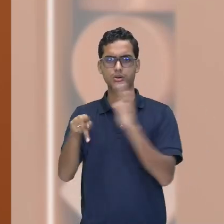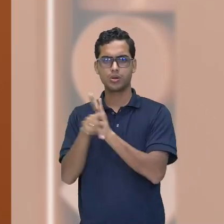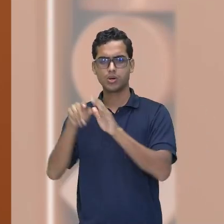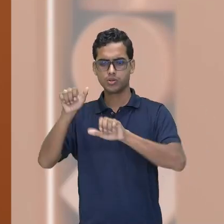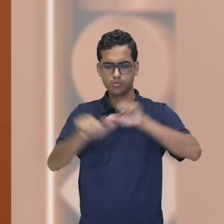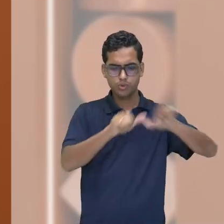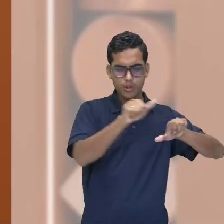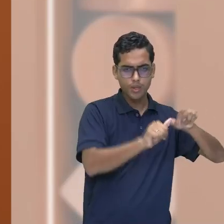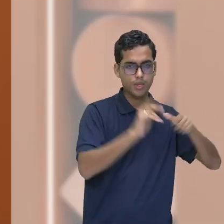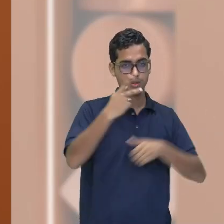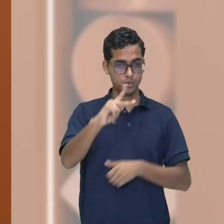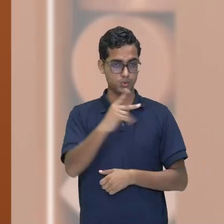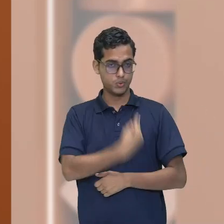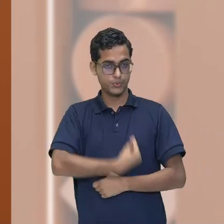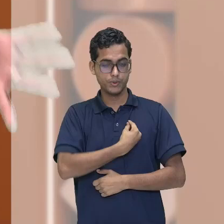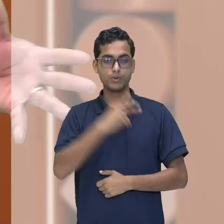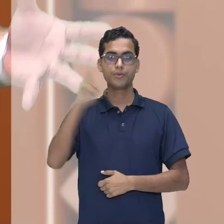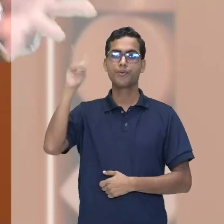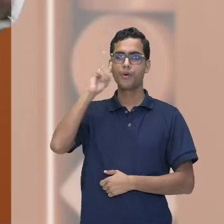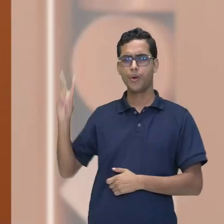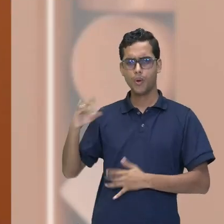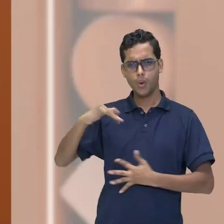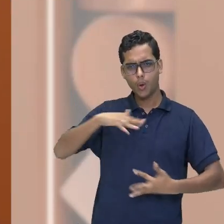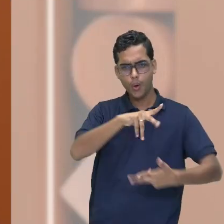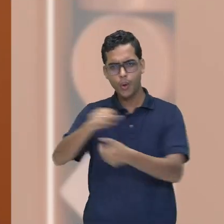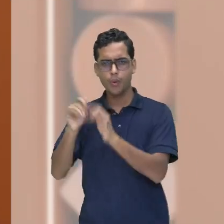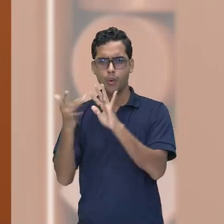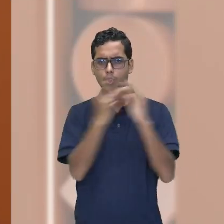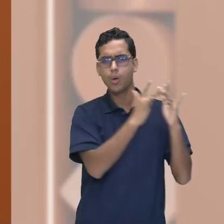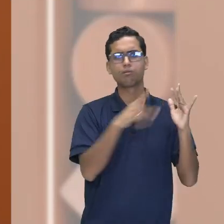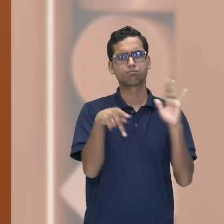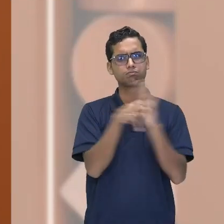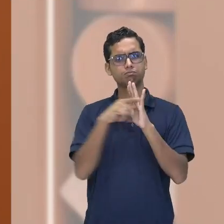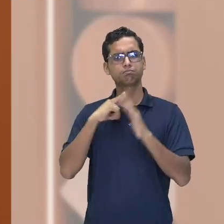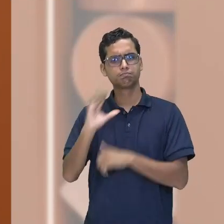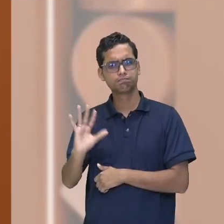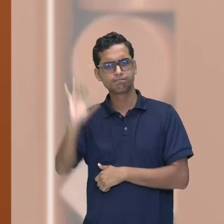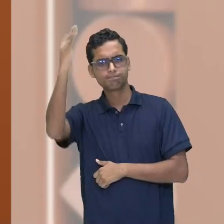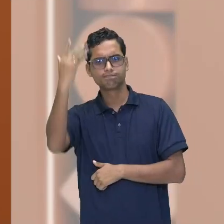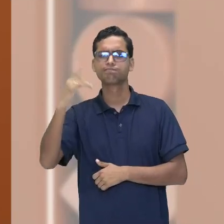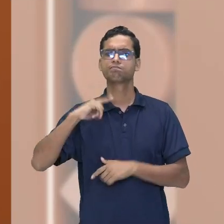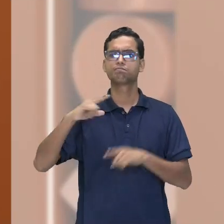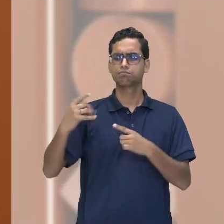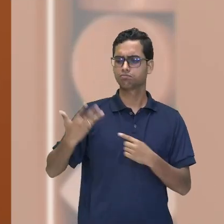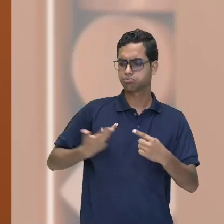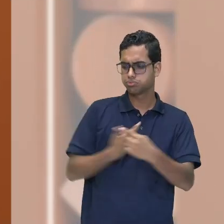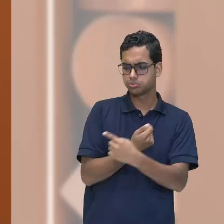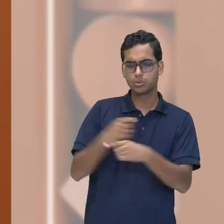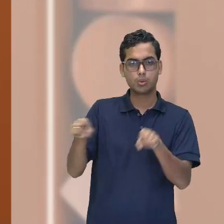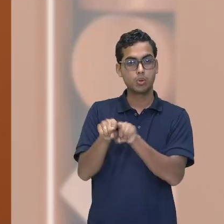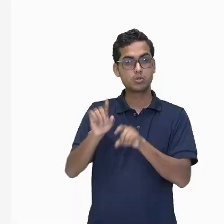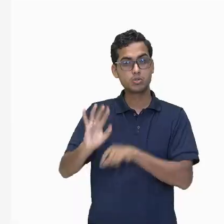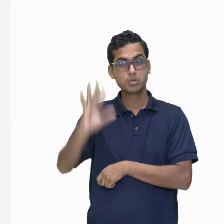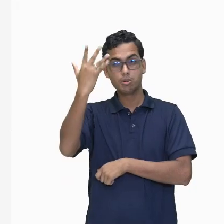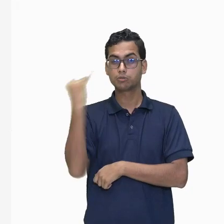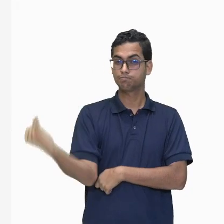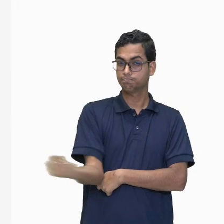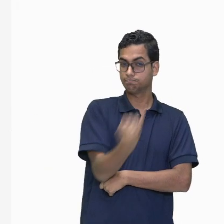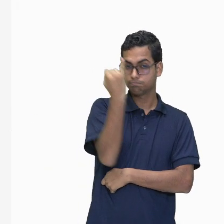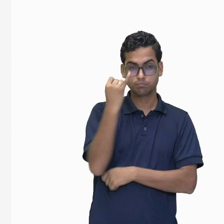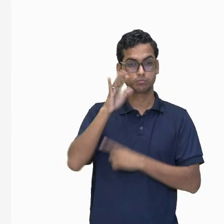a história a nível mundial também tem esses eventos grandes que trazem essas mudanças. Continuando aqui o nosso